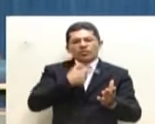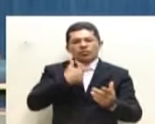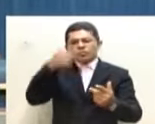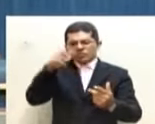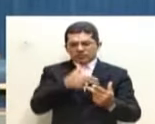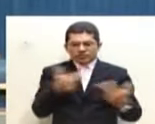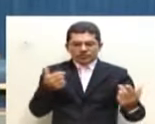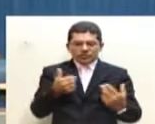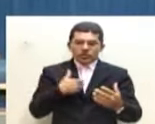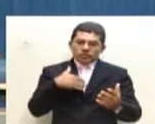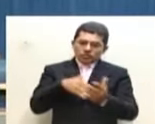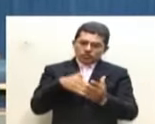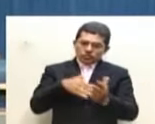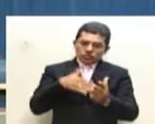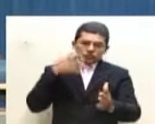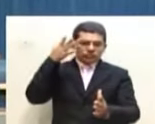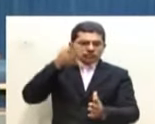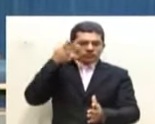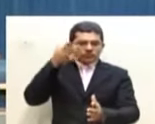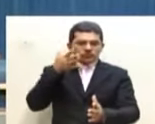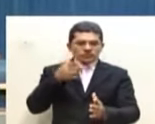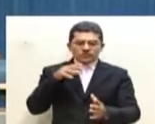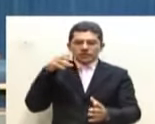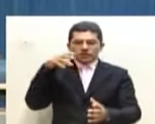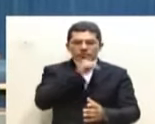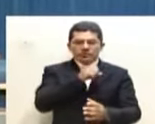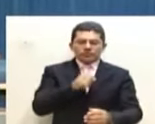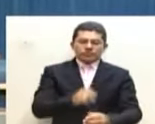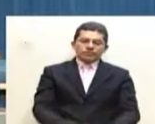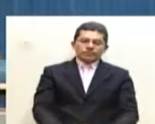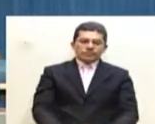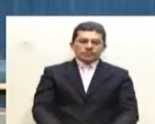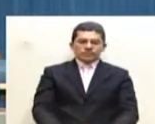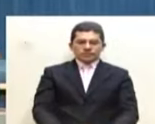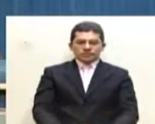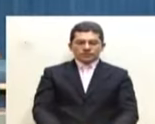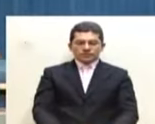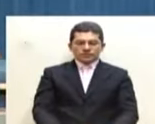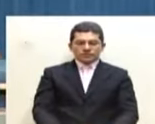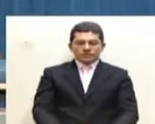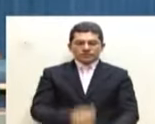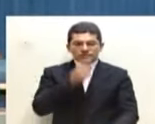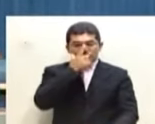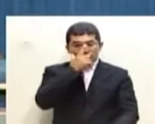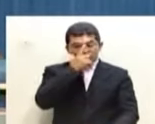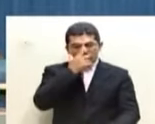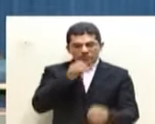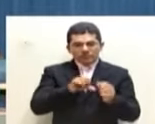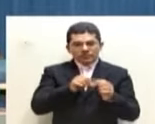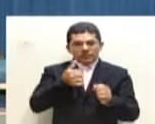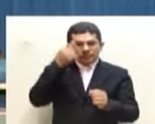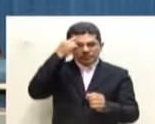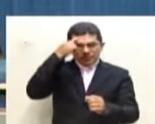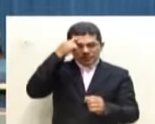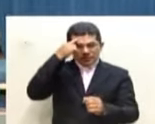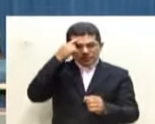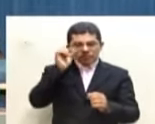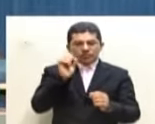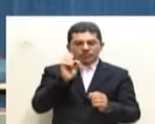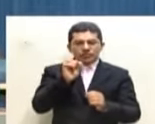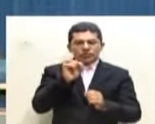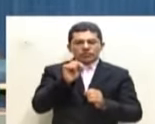Eu quero, nesse último discurso, ainda que rapidamente, primeiro fazer uma reflexão sobre o papel do